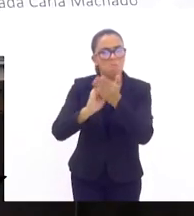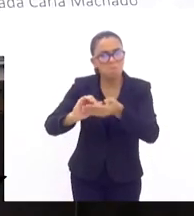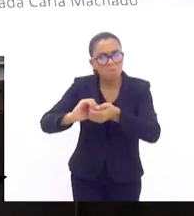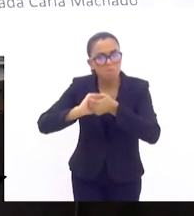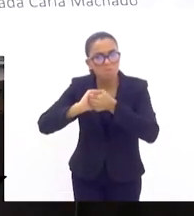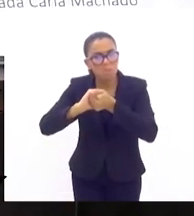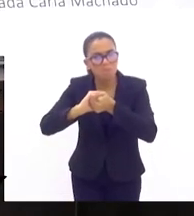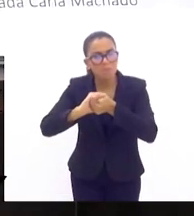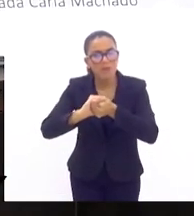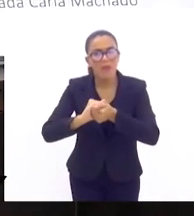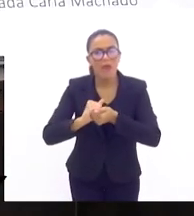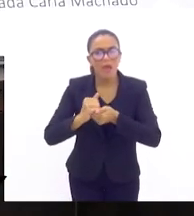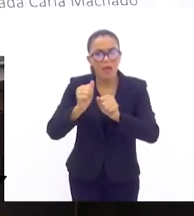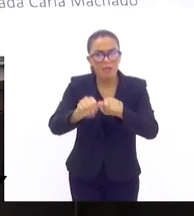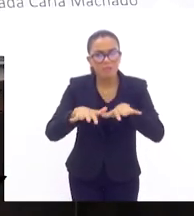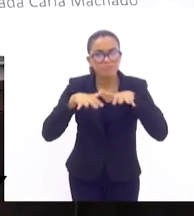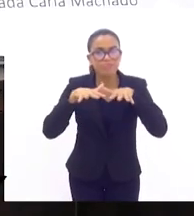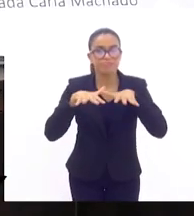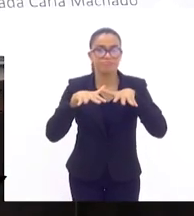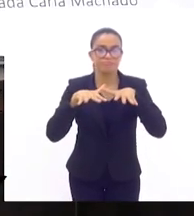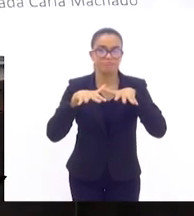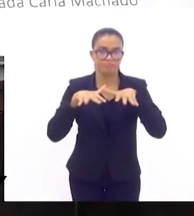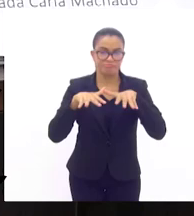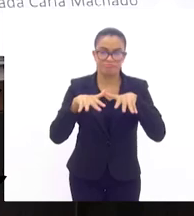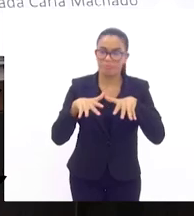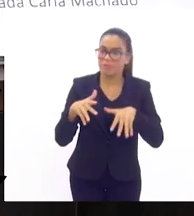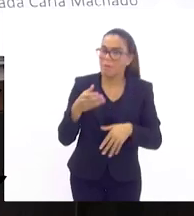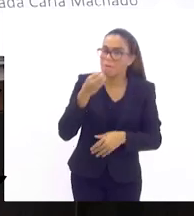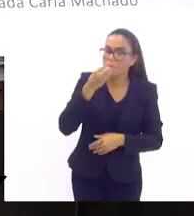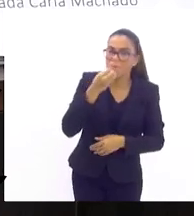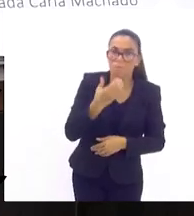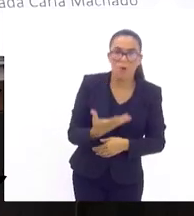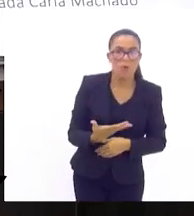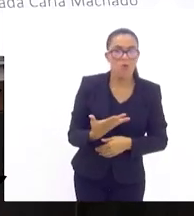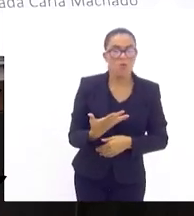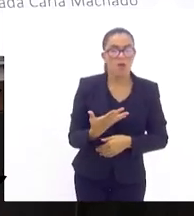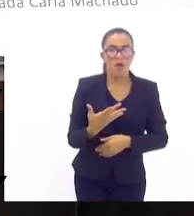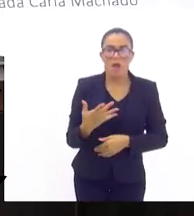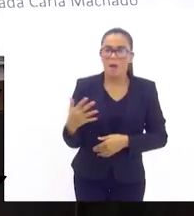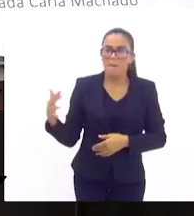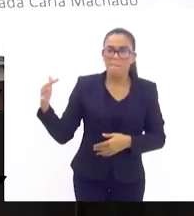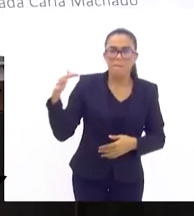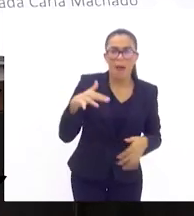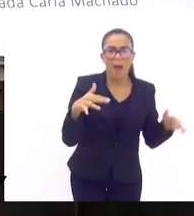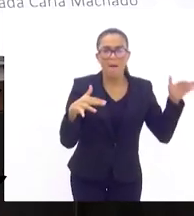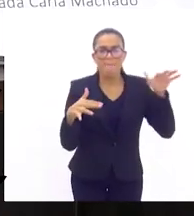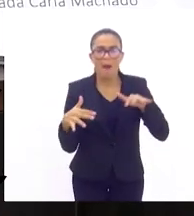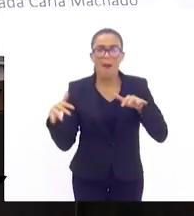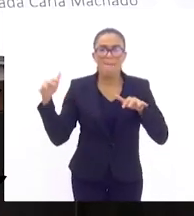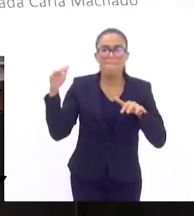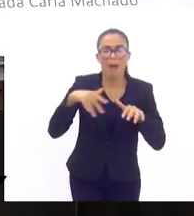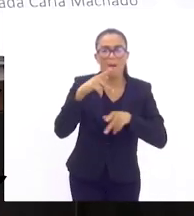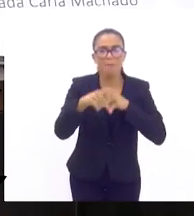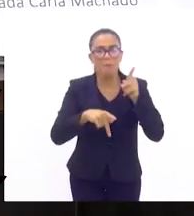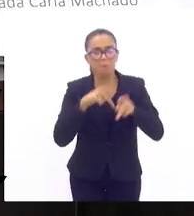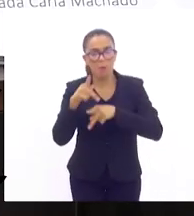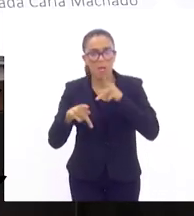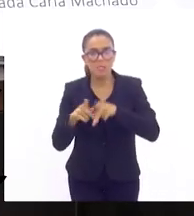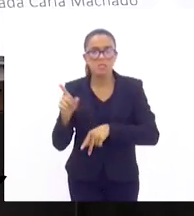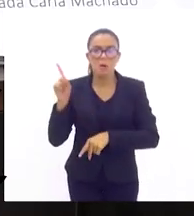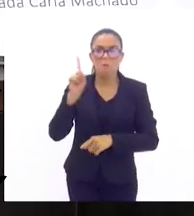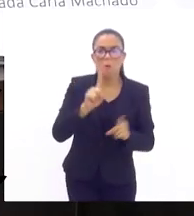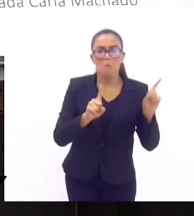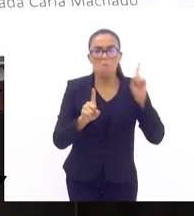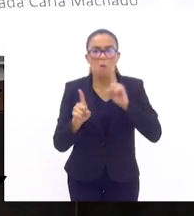essa audiência tão boa, com tamanha participação da sociedade civil organizada,